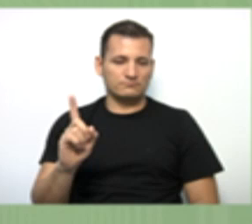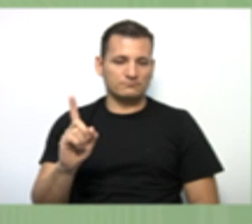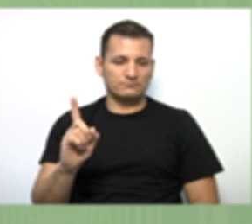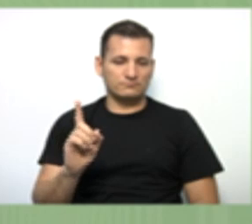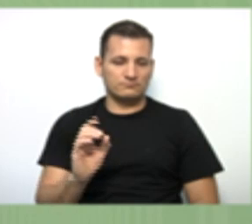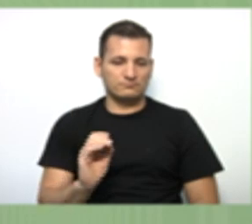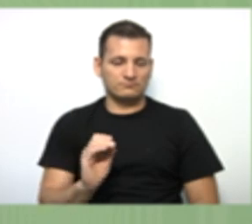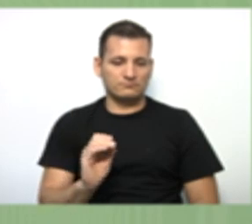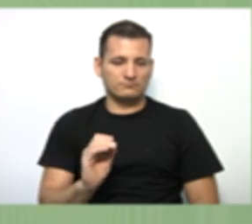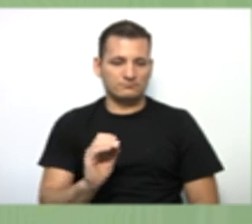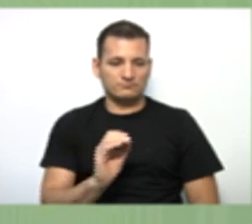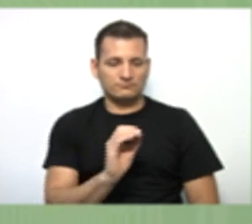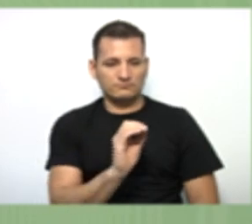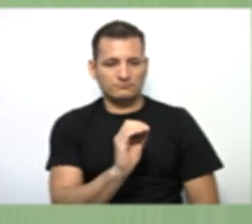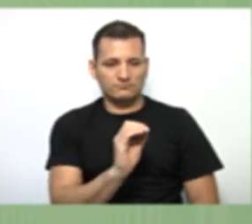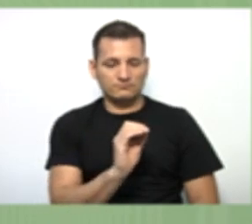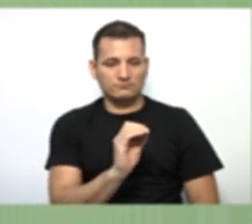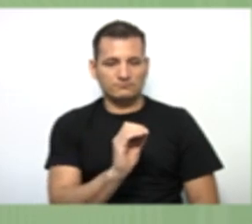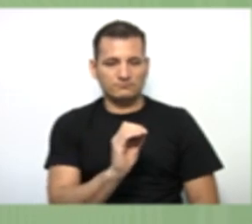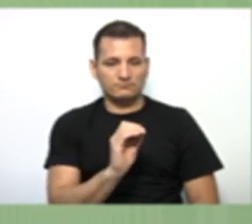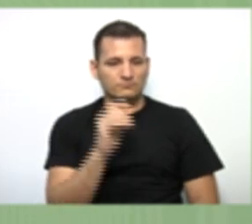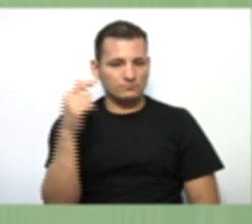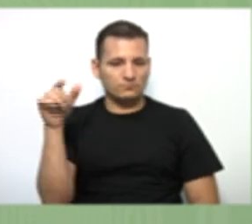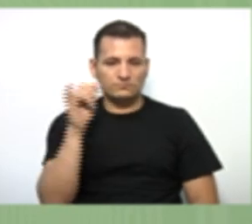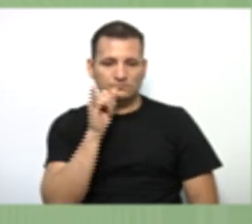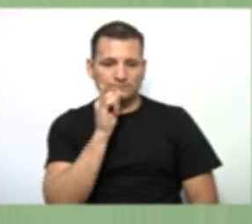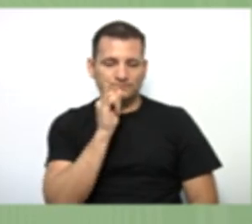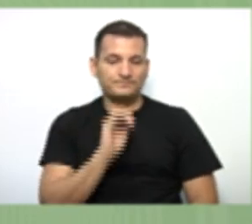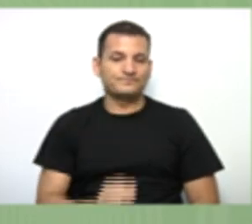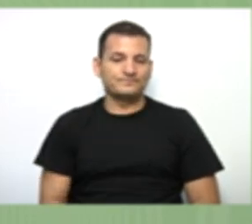0. Vamos fazer um outro exemplo?